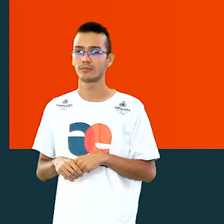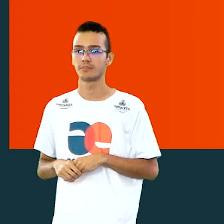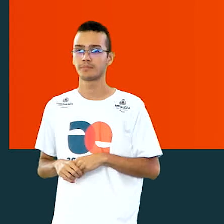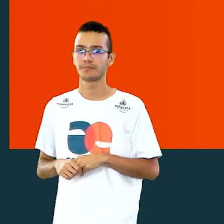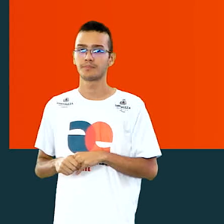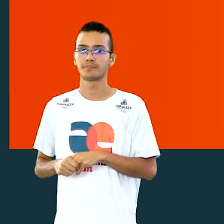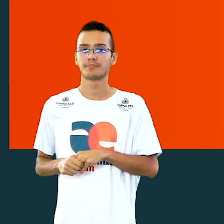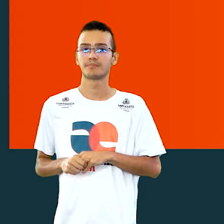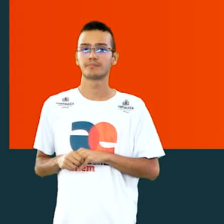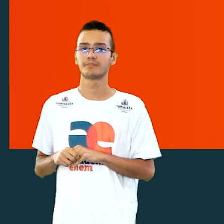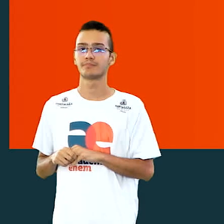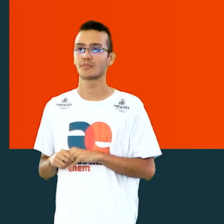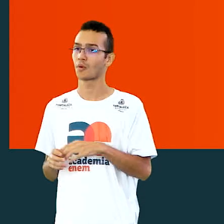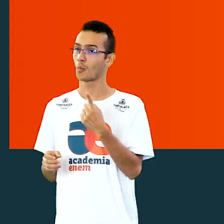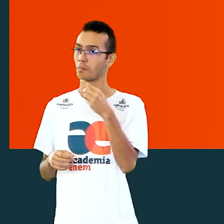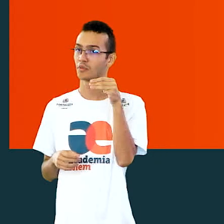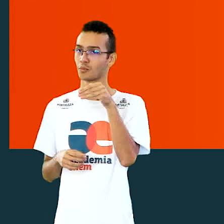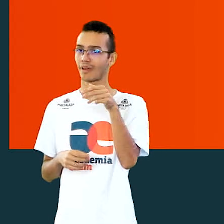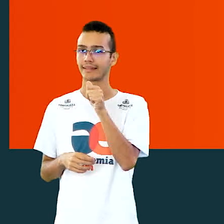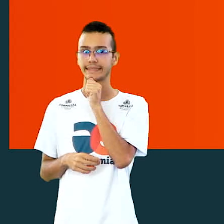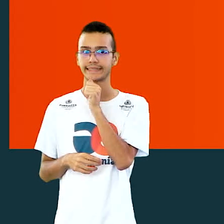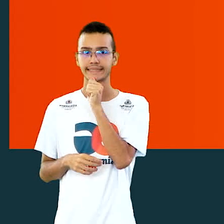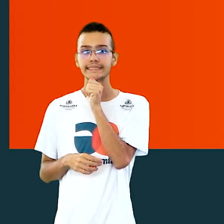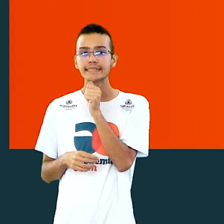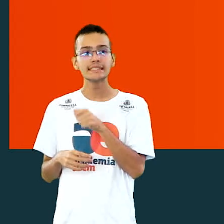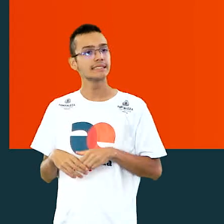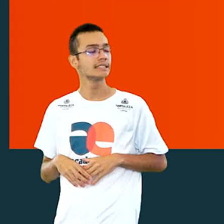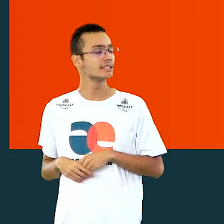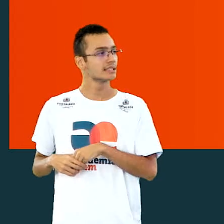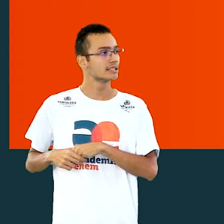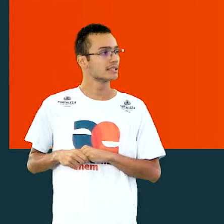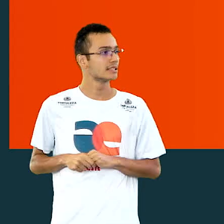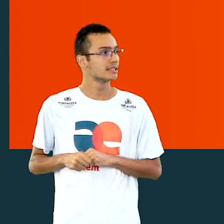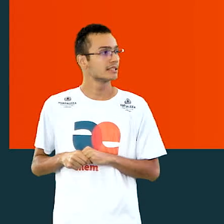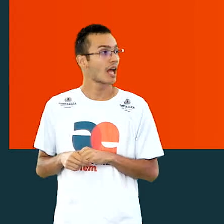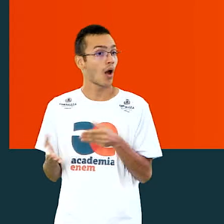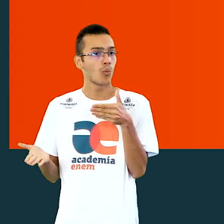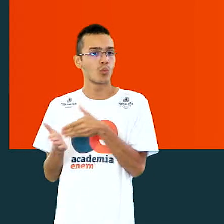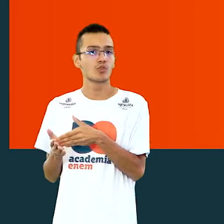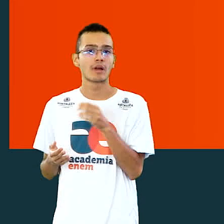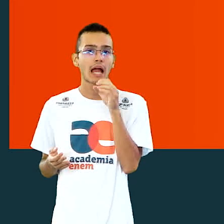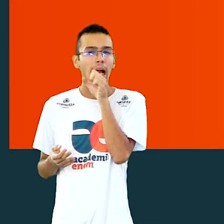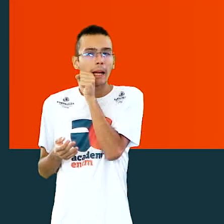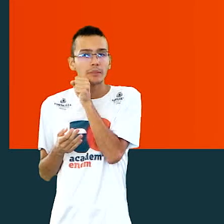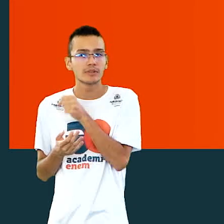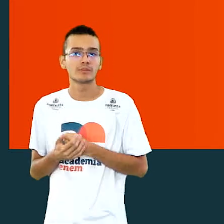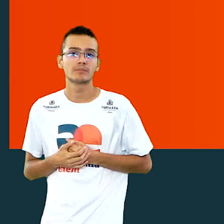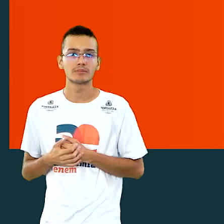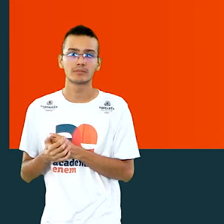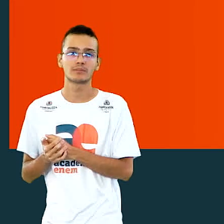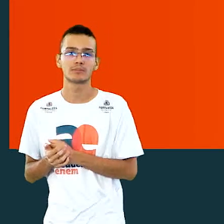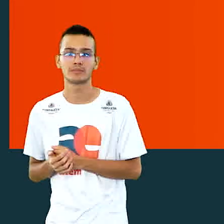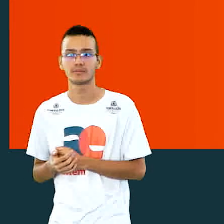Não, ainda tem um minutinho. Deixa eu fazer uma com vocês aqui. Rapidão, vou fazer a última aqui, galera.